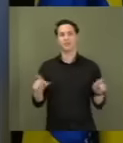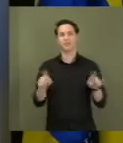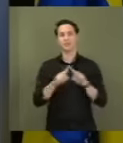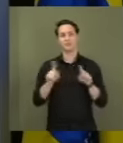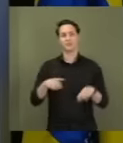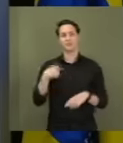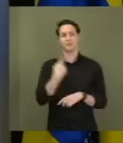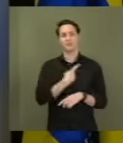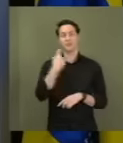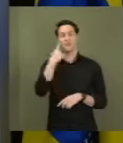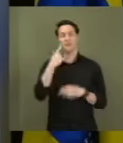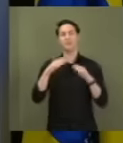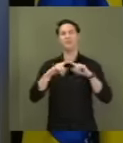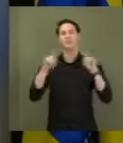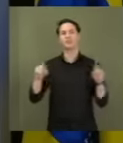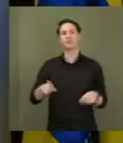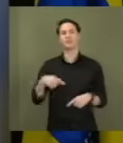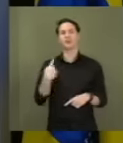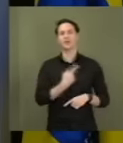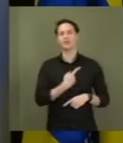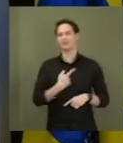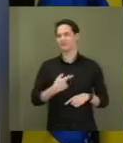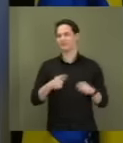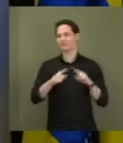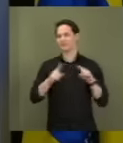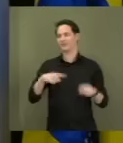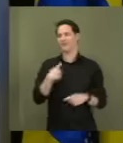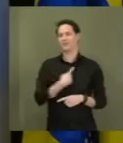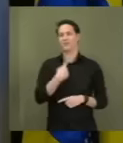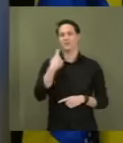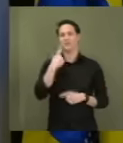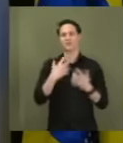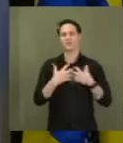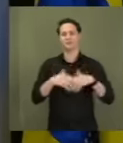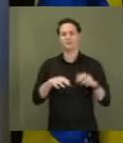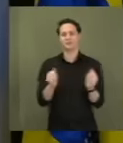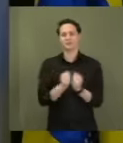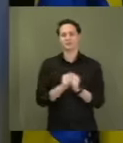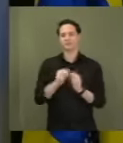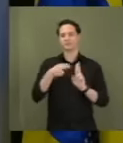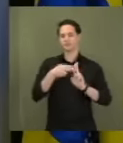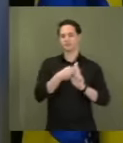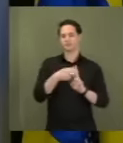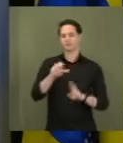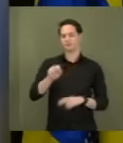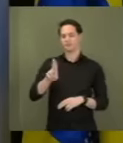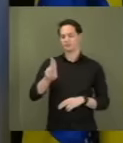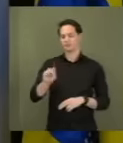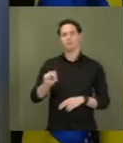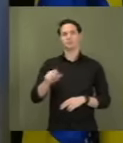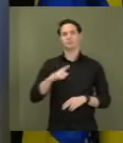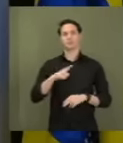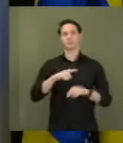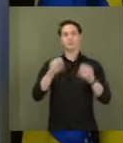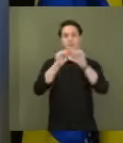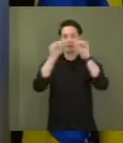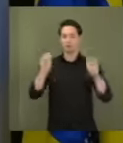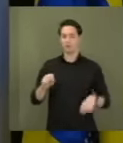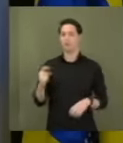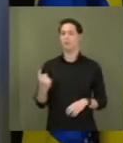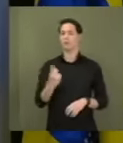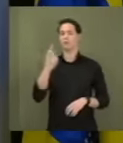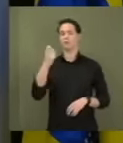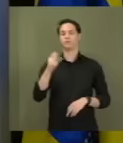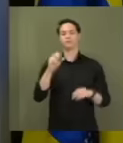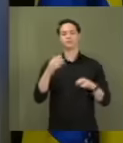Comissão Nacional de Incorporação de Tecnologias do SUS, Sistema Único de Saúde, lá o departamento